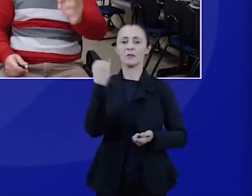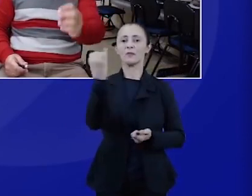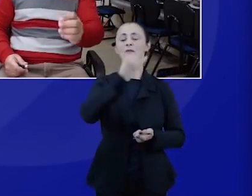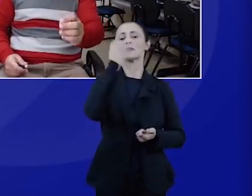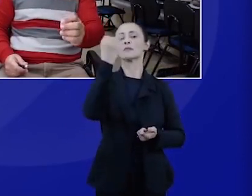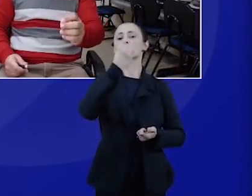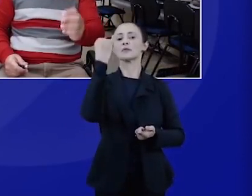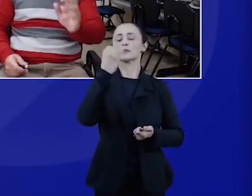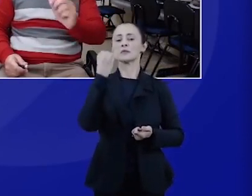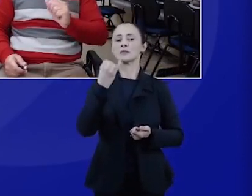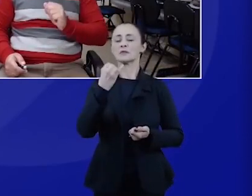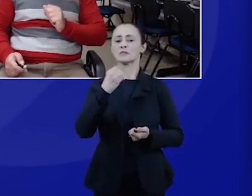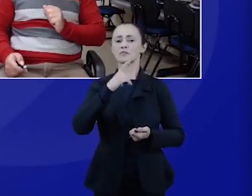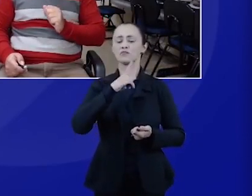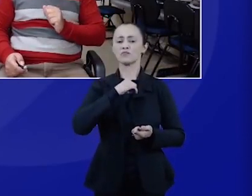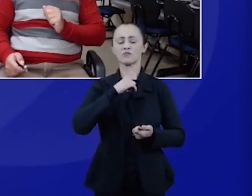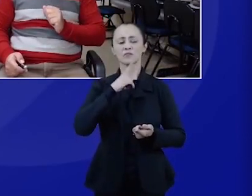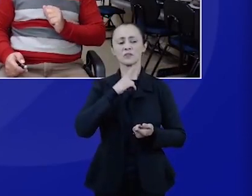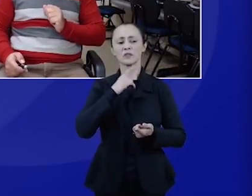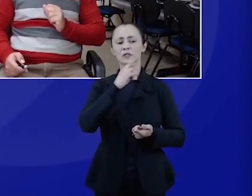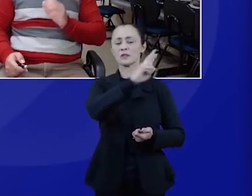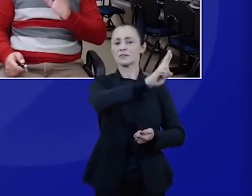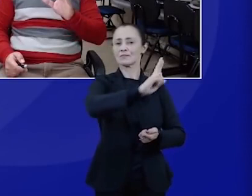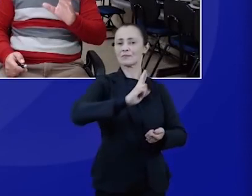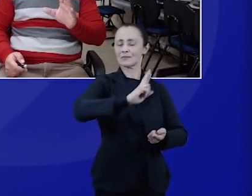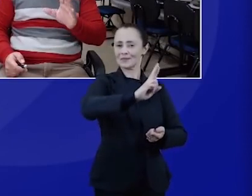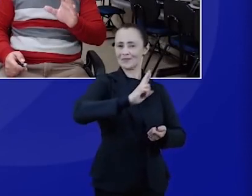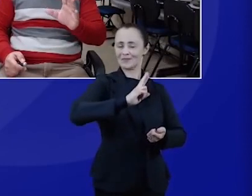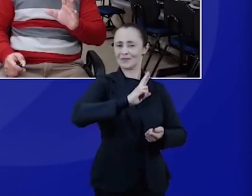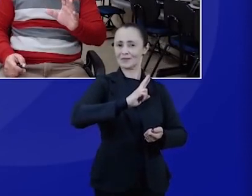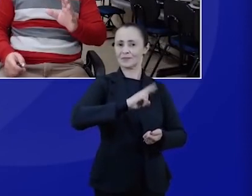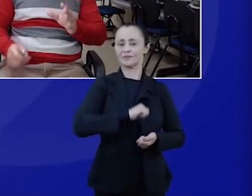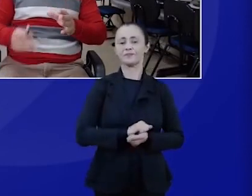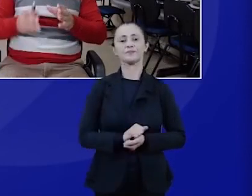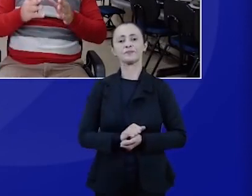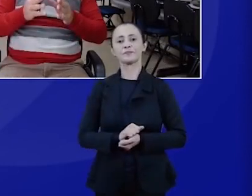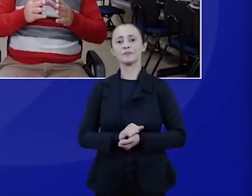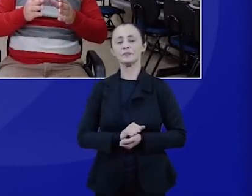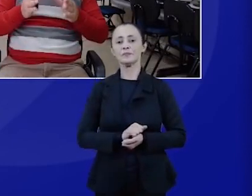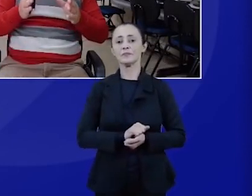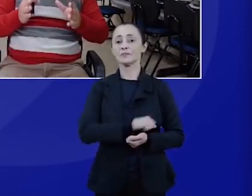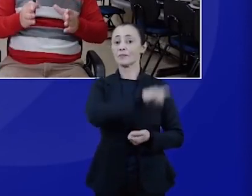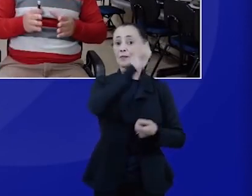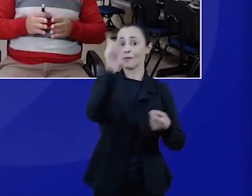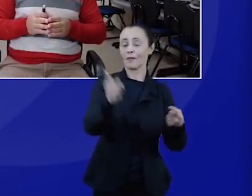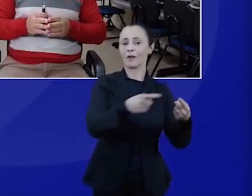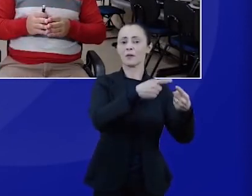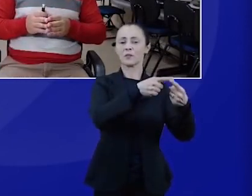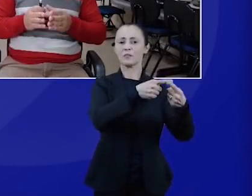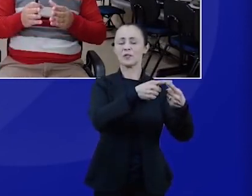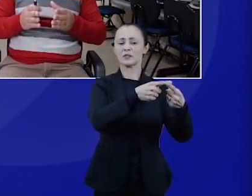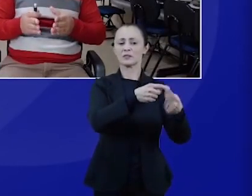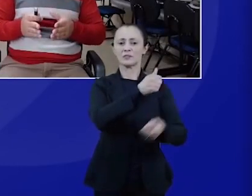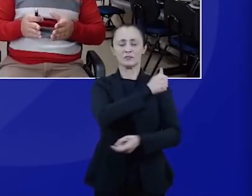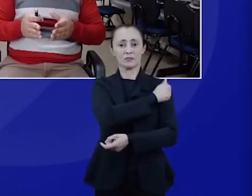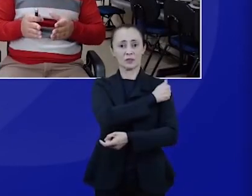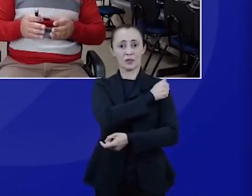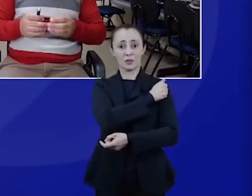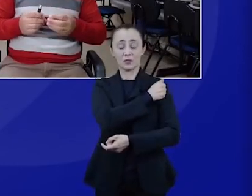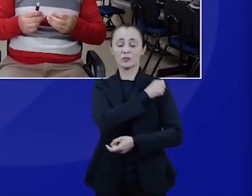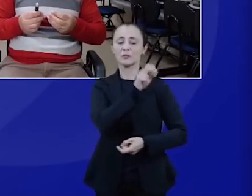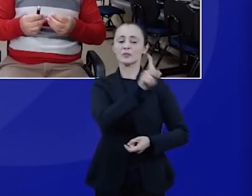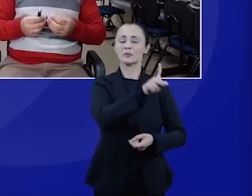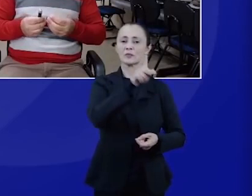possamos encontrar essas respostas. O primeiro deles é proporcionar aos alunos e